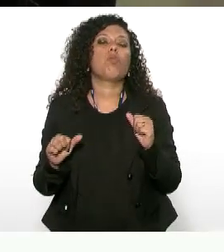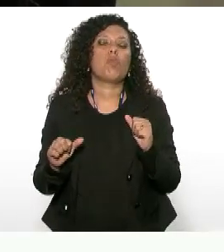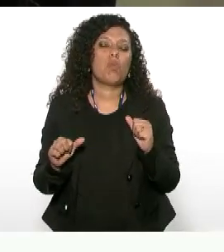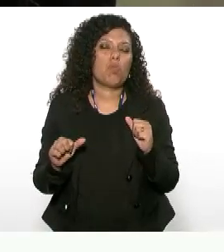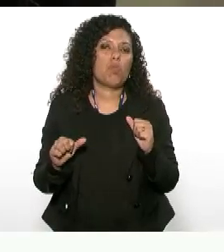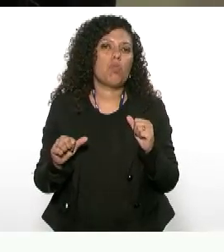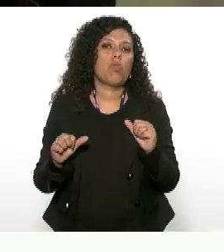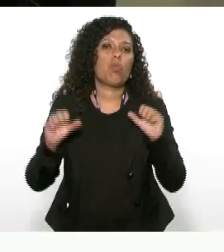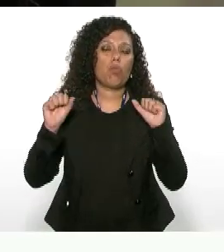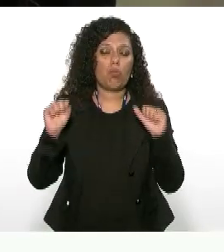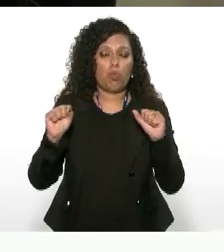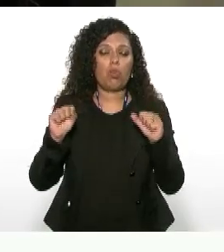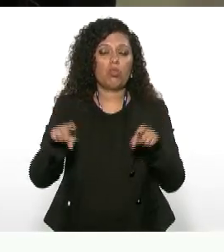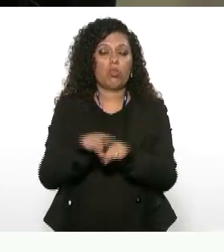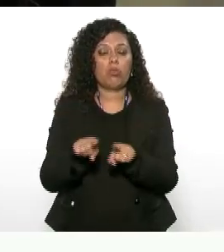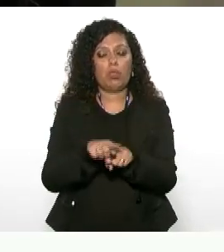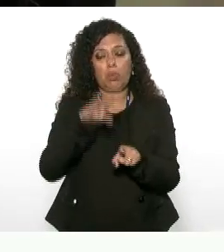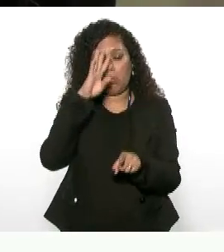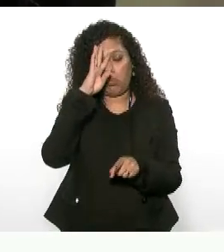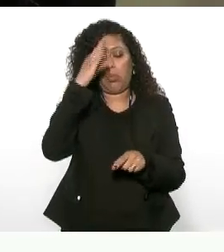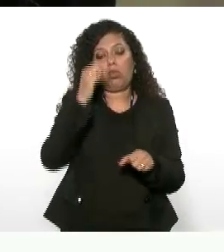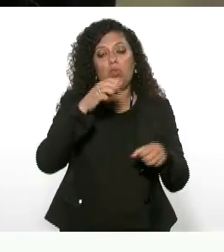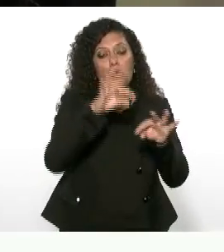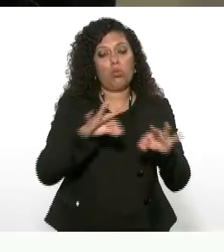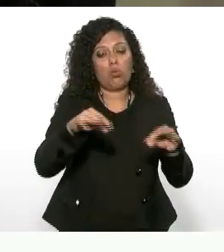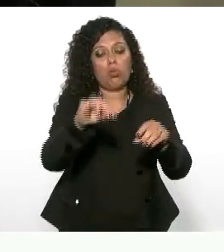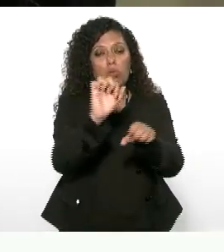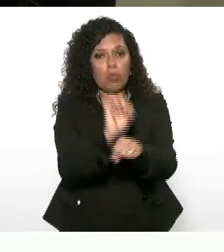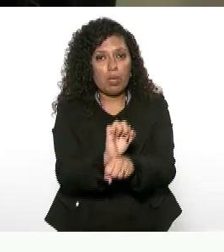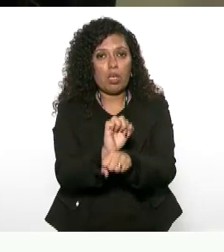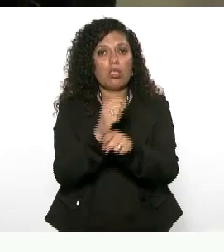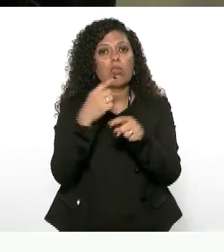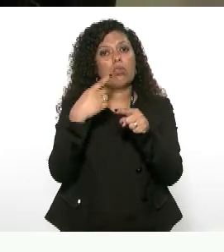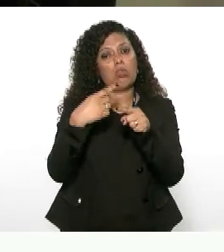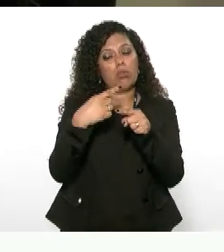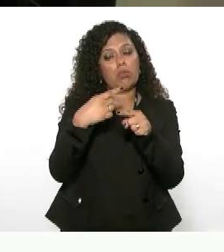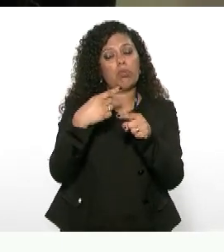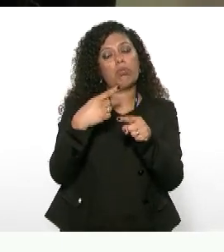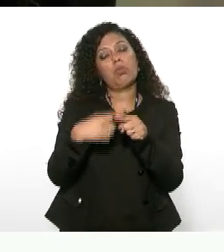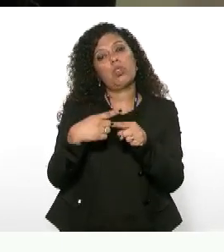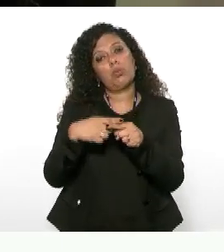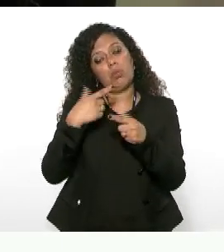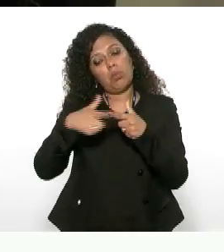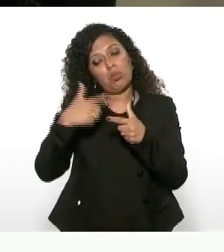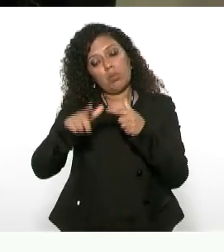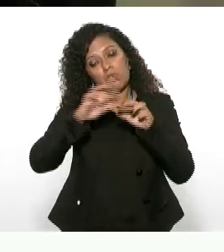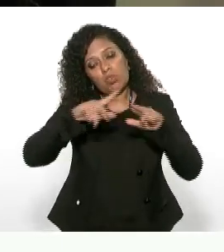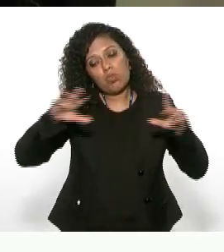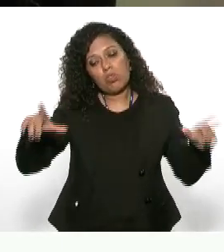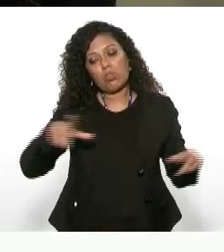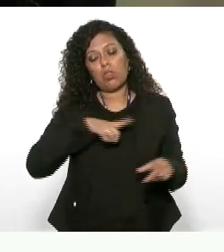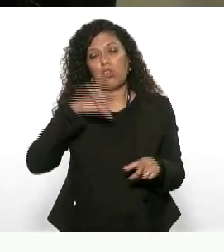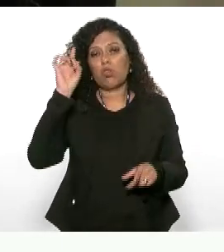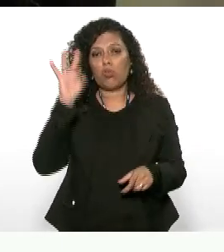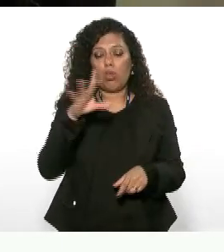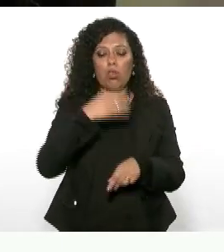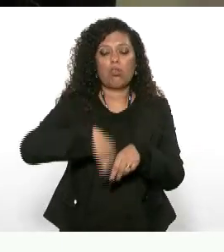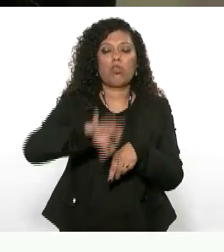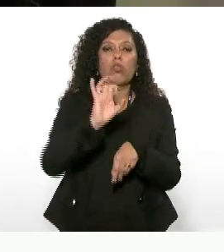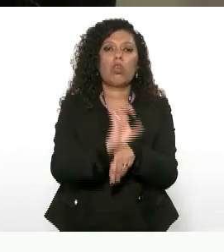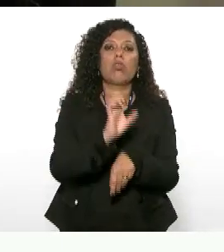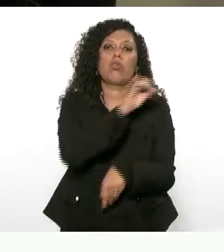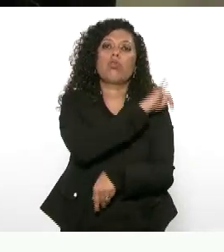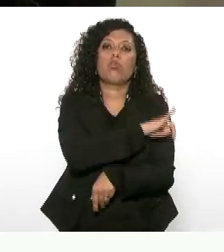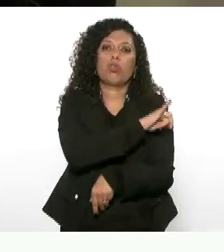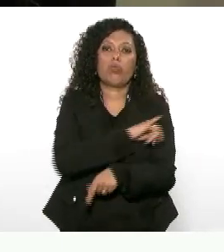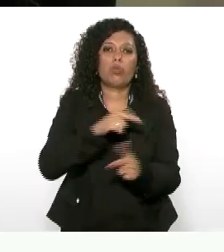dessas inércias que estão ocorrendo. Como eu já falei para as senhoras e os senhores, não é só o estado do Rio de Janeiro, tem outros estados